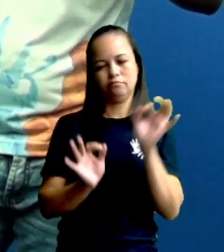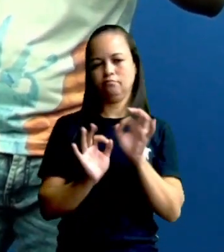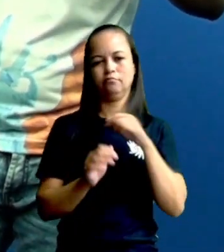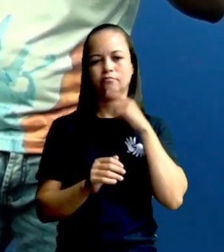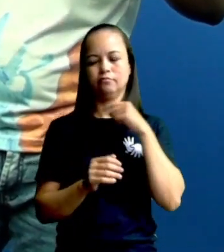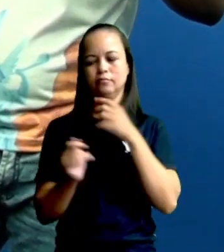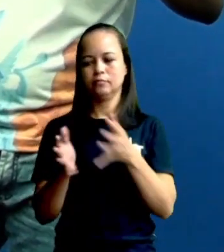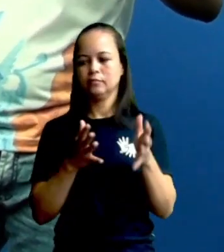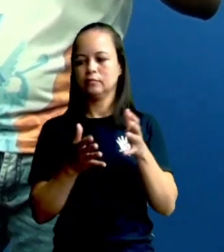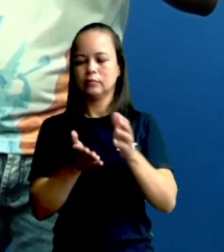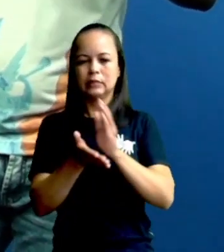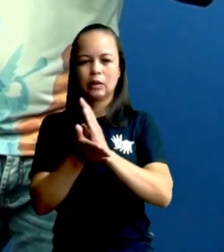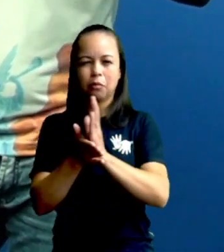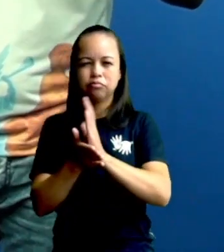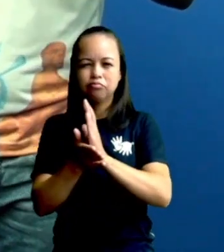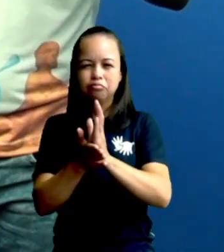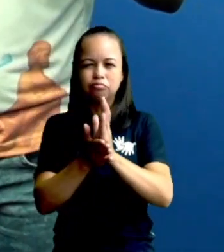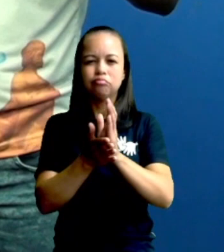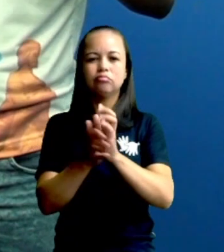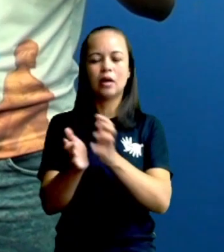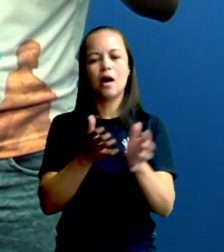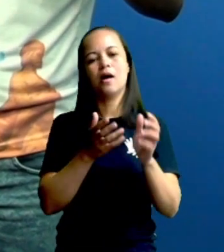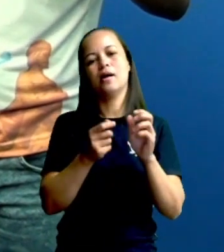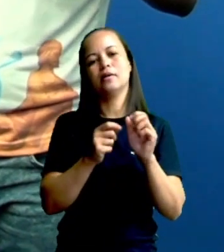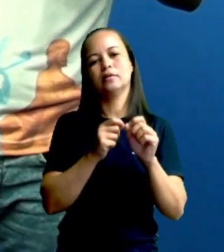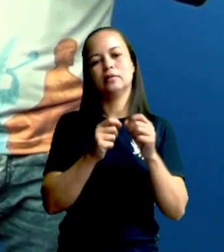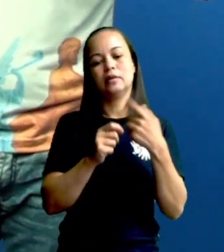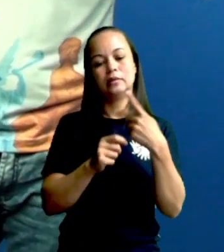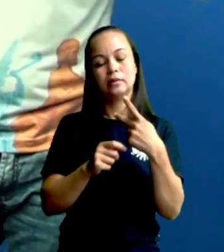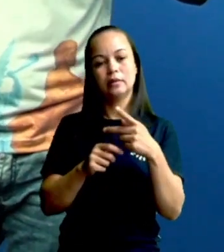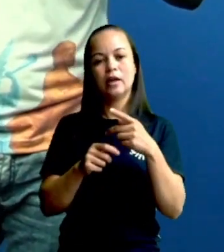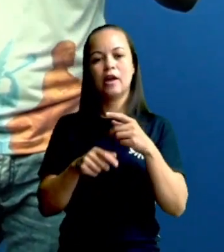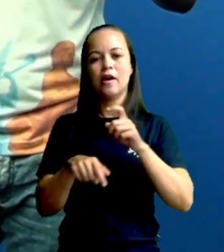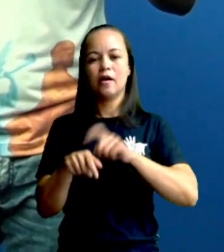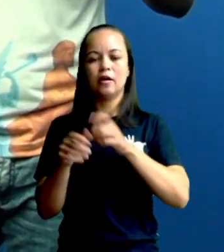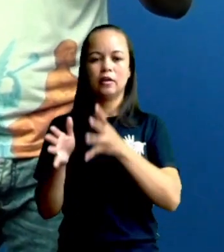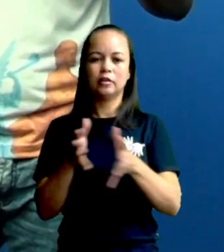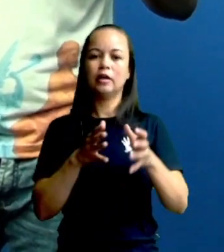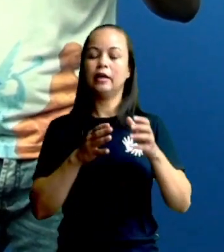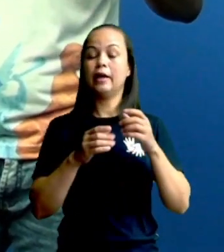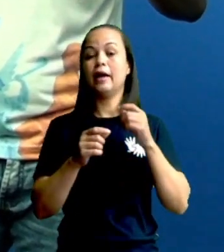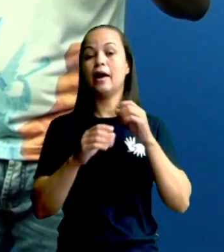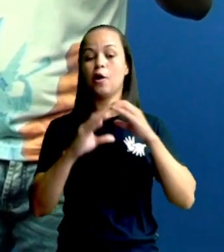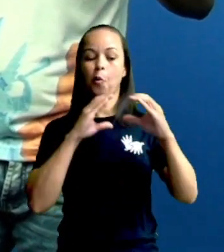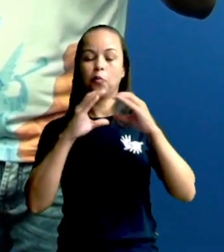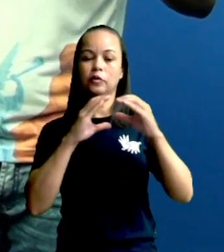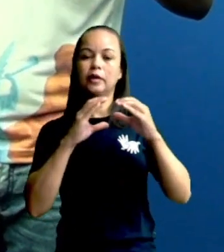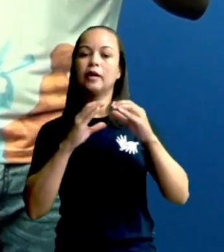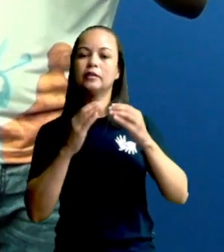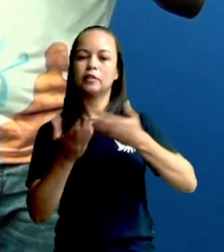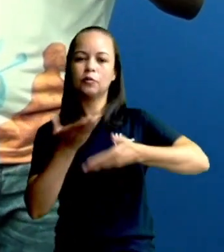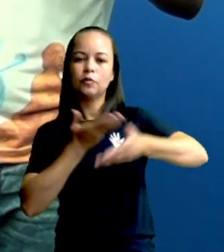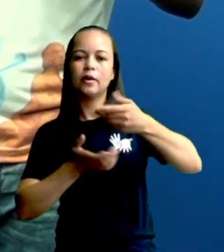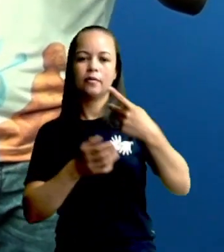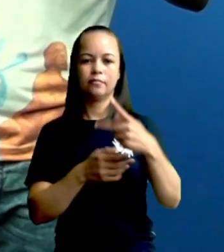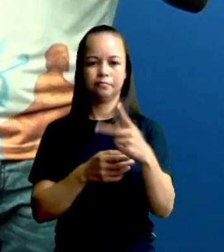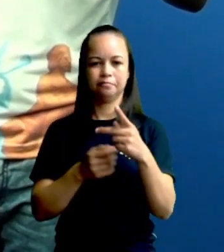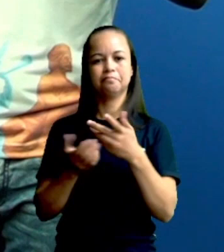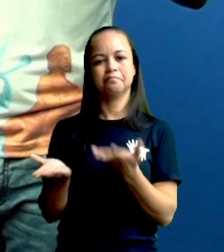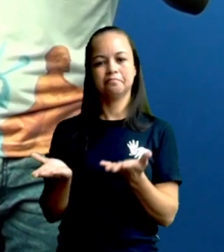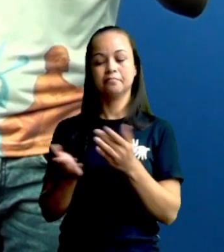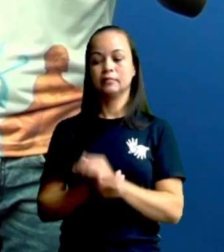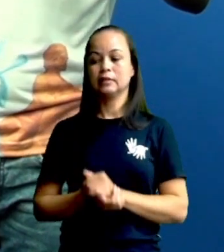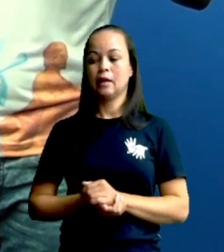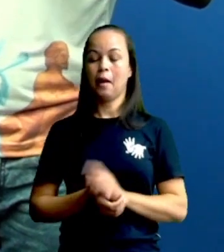esses movimentos e o intervalo entre esses movimentos é que elas se comunicam entre si. E nós não podemos ouvir, mas